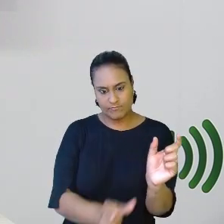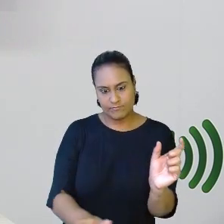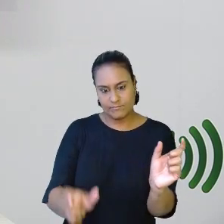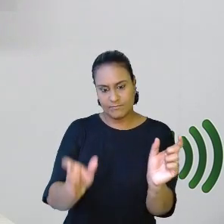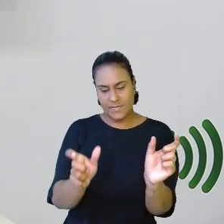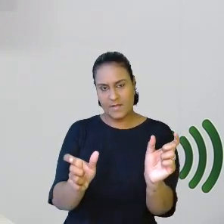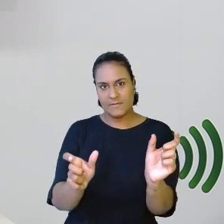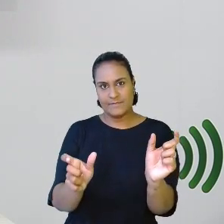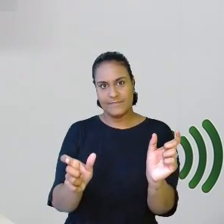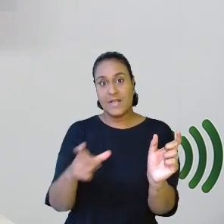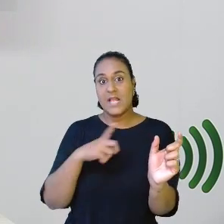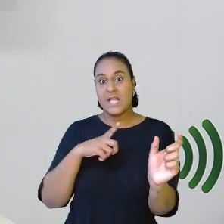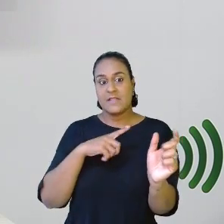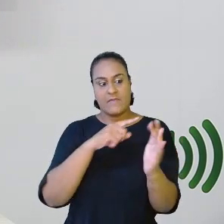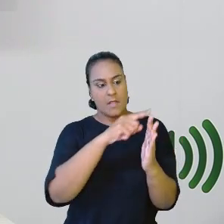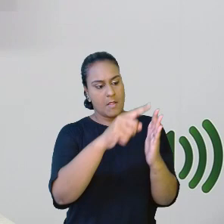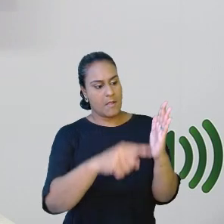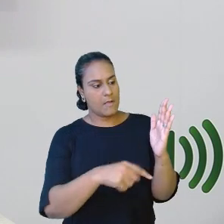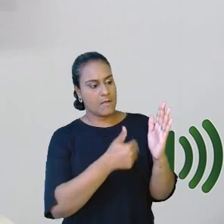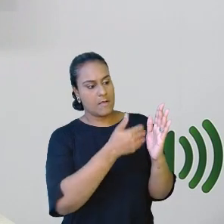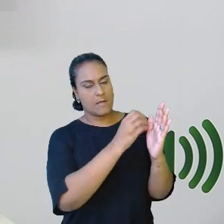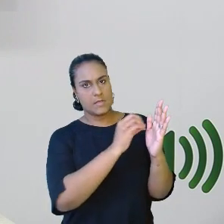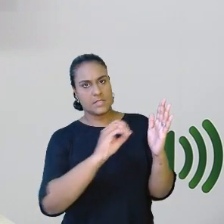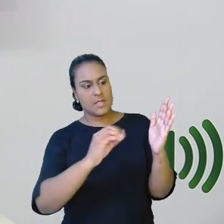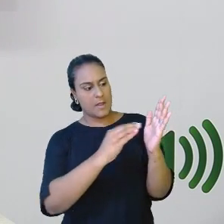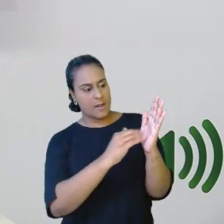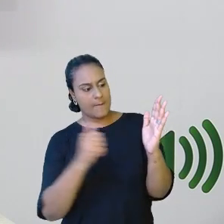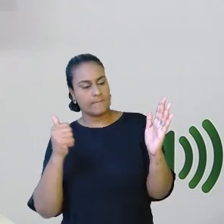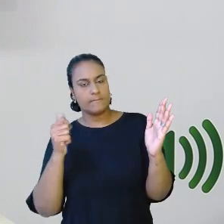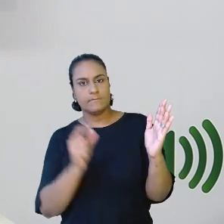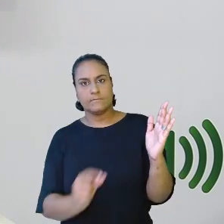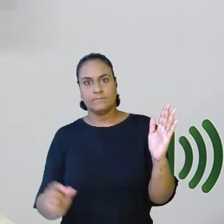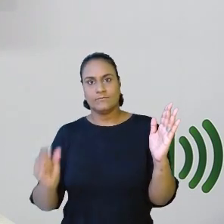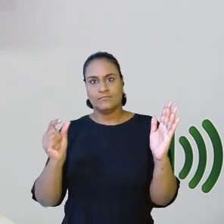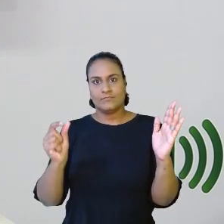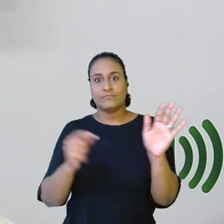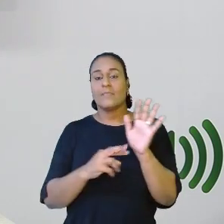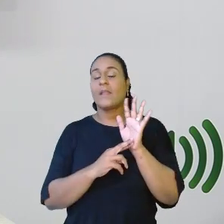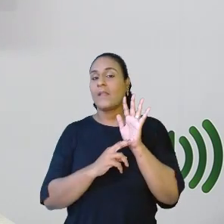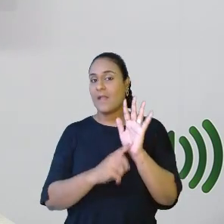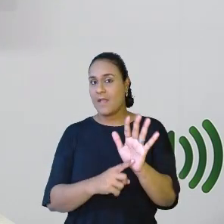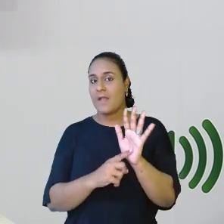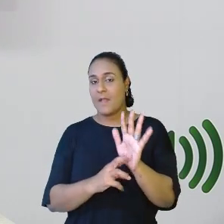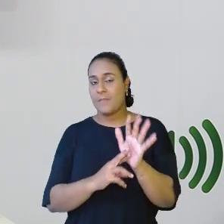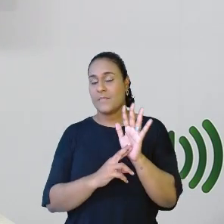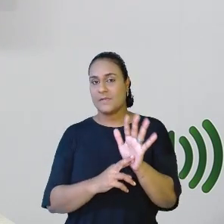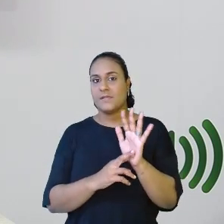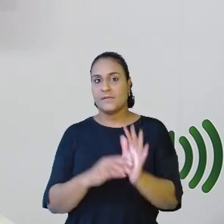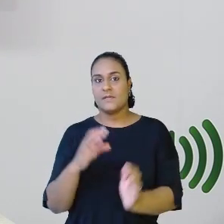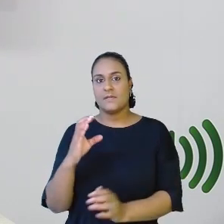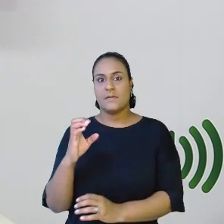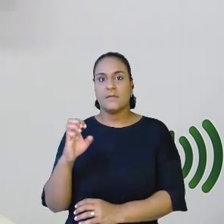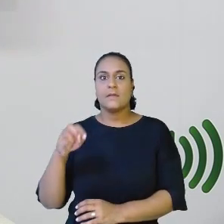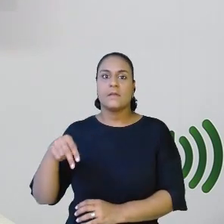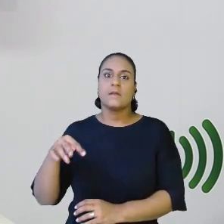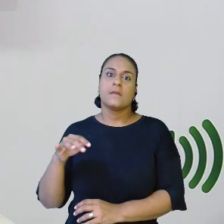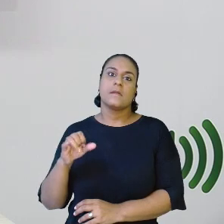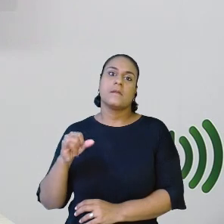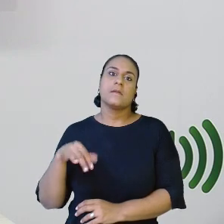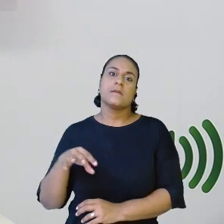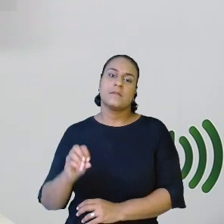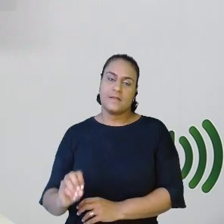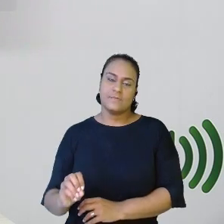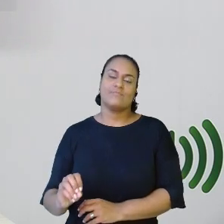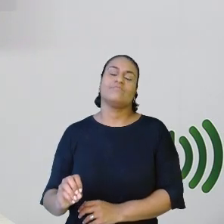eu pegar uma parte daquele 100, eu estou representando o centésimo, ou 1 centésimo, ou 10 centésimos.